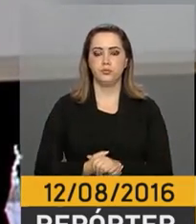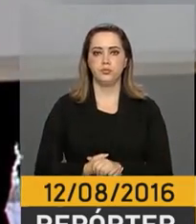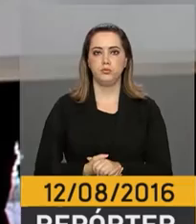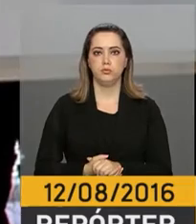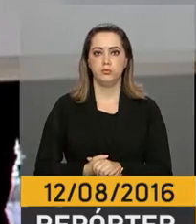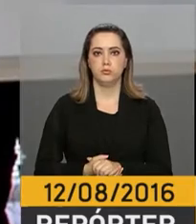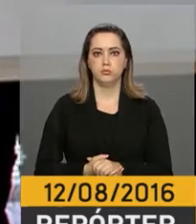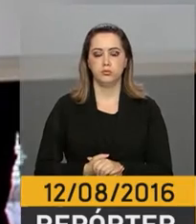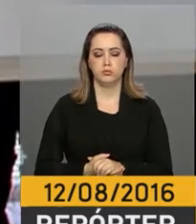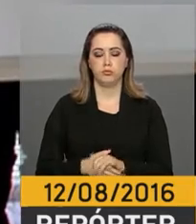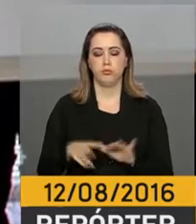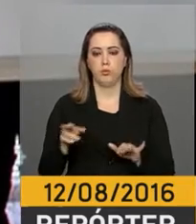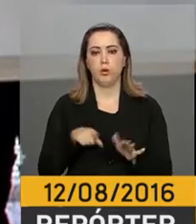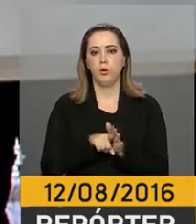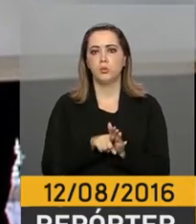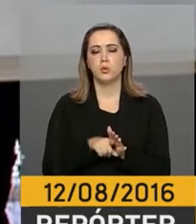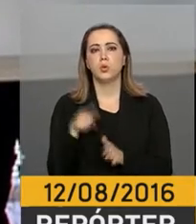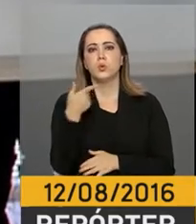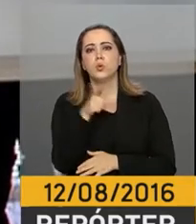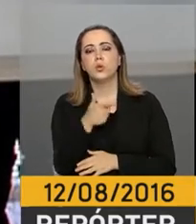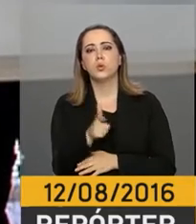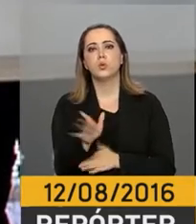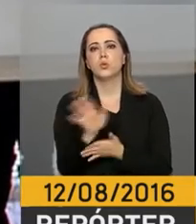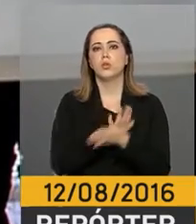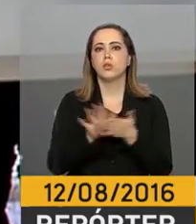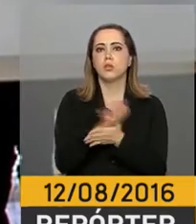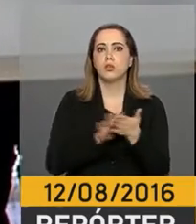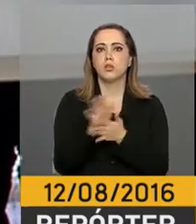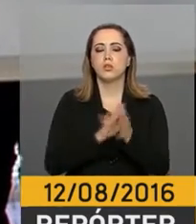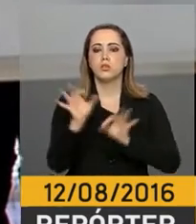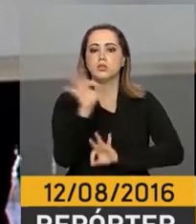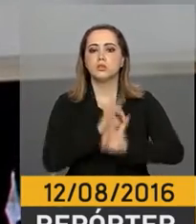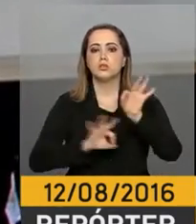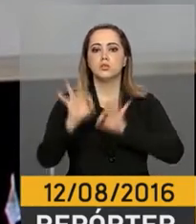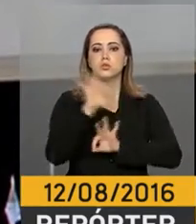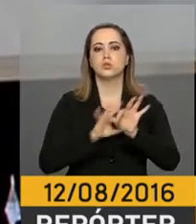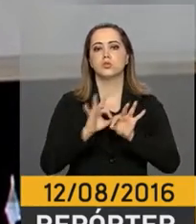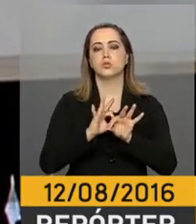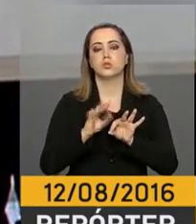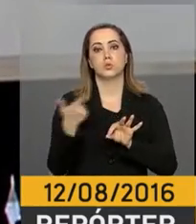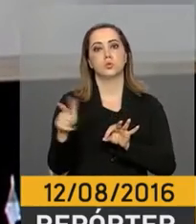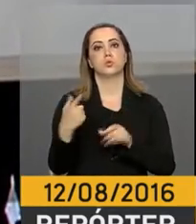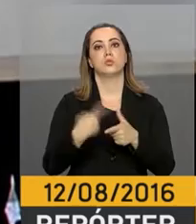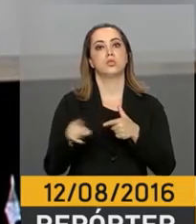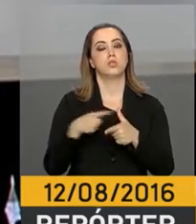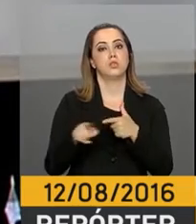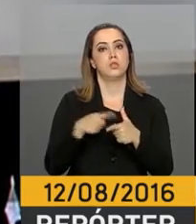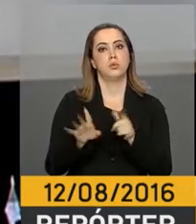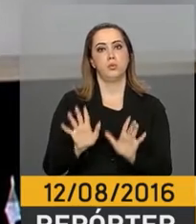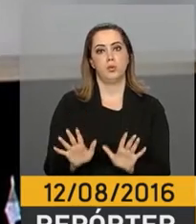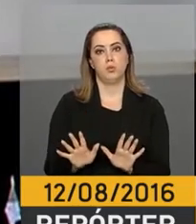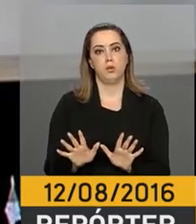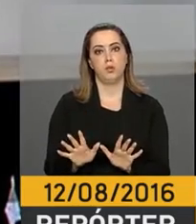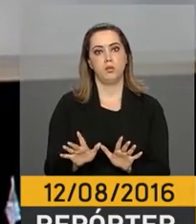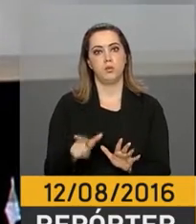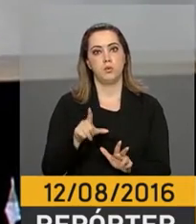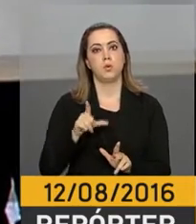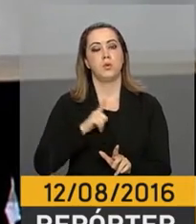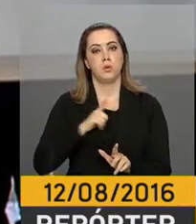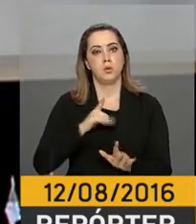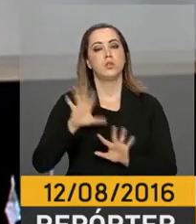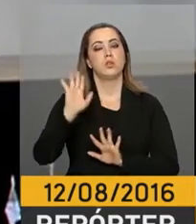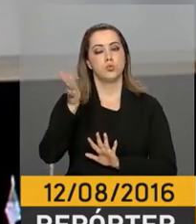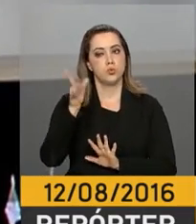há ajuste nem mudanças a serem feitas. Como não pode haver ajuste, tem problema, general? Não há problema. O problema está dizendo você. Não há problema. Existe um